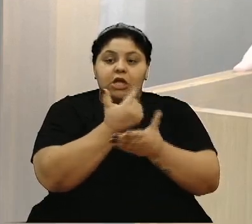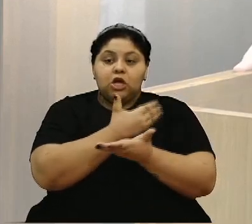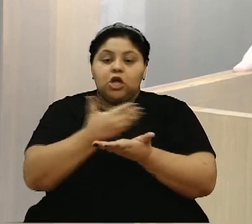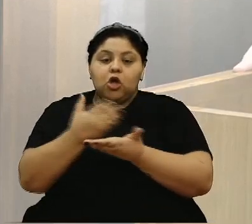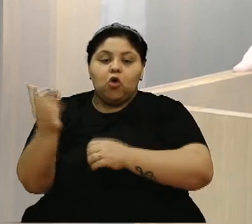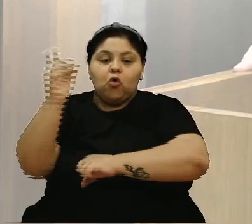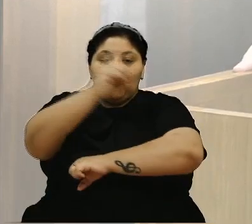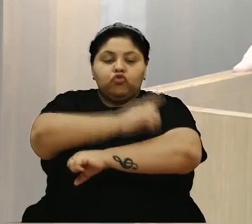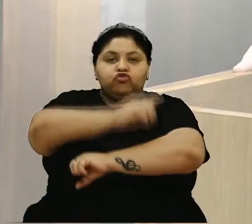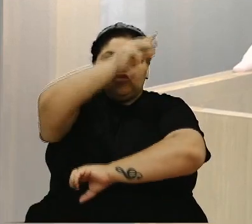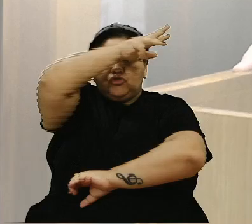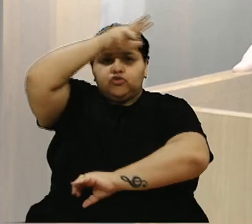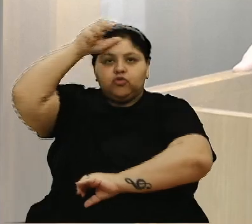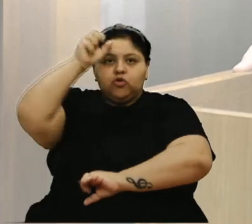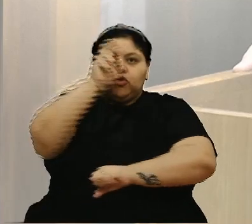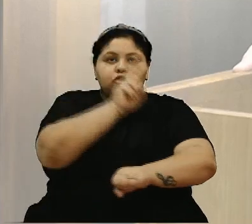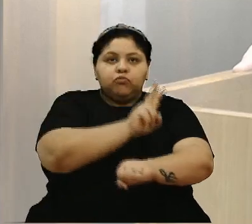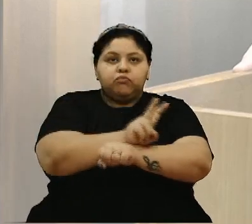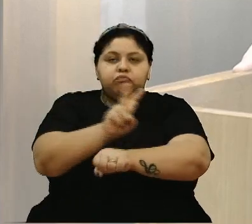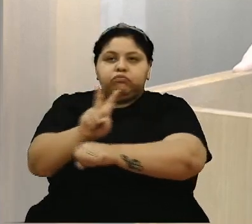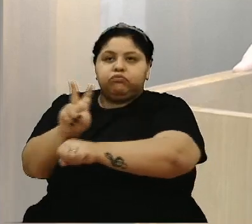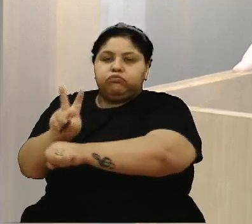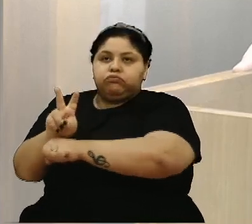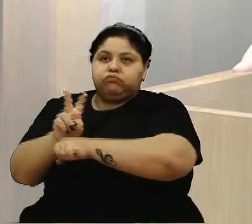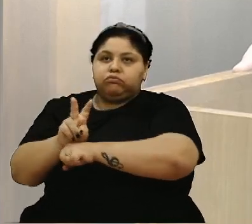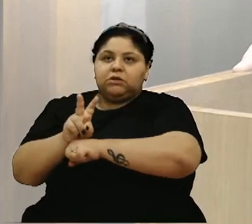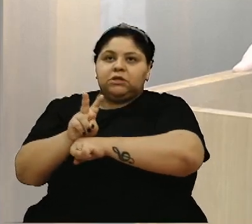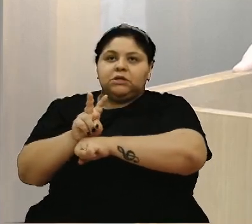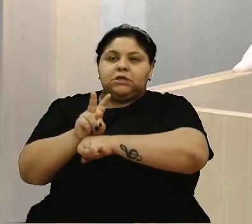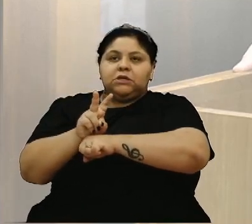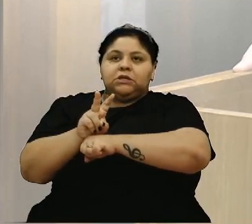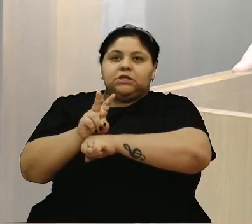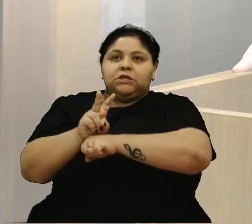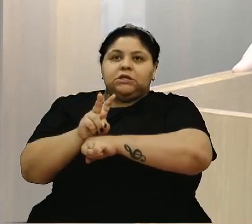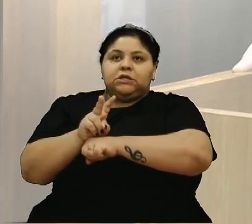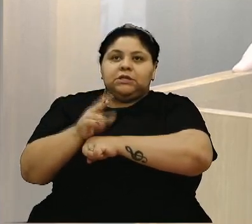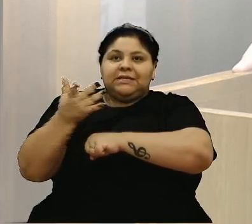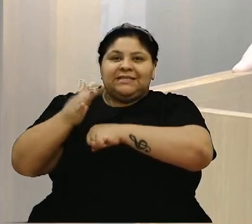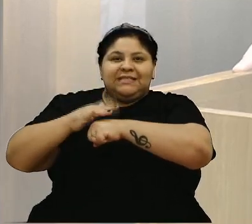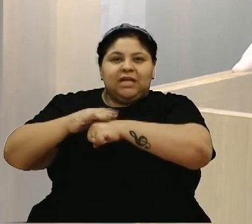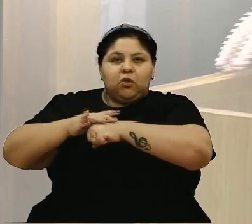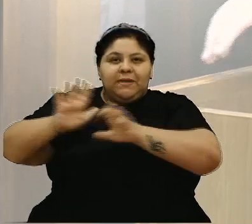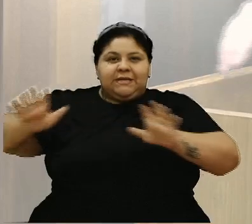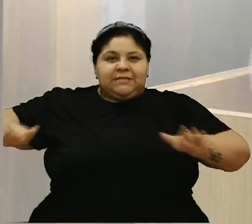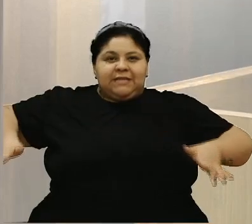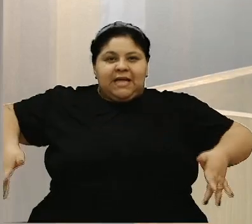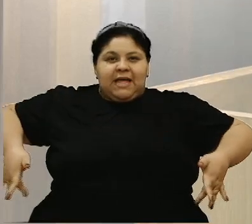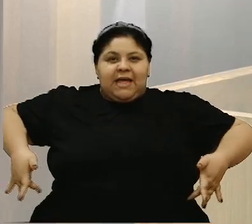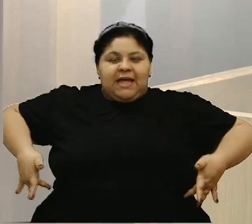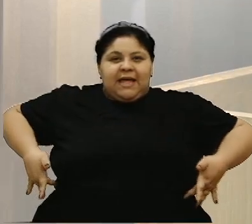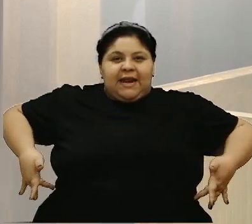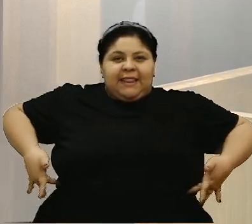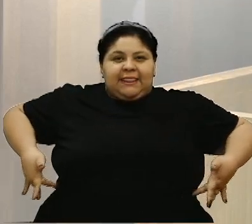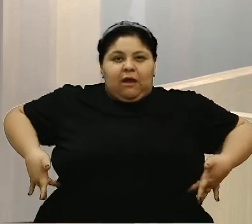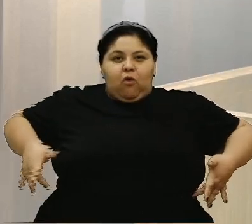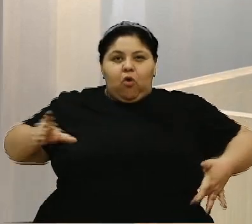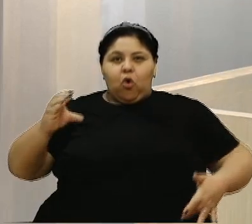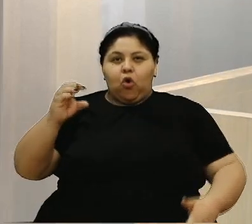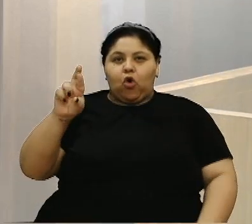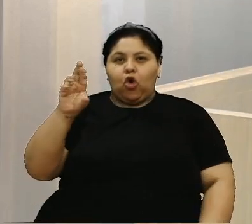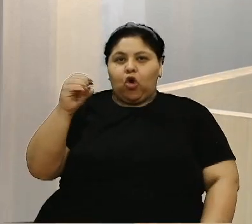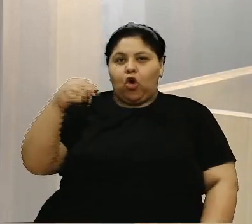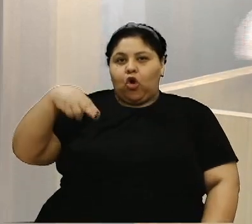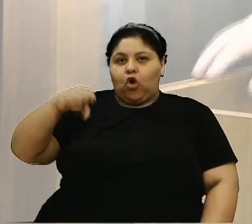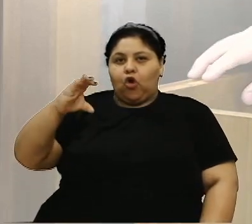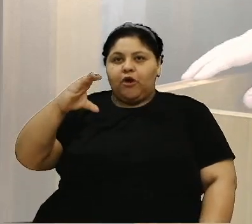Dia Municipal de Prevenção da Doença Renal Crônica e da outras providências, em que pese